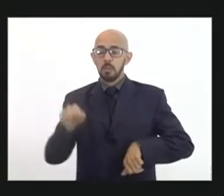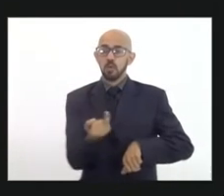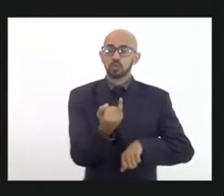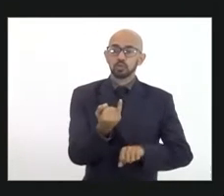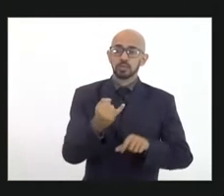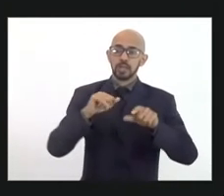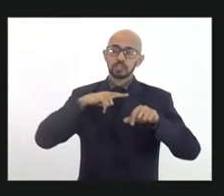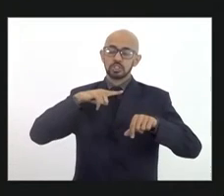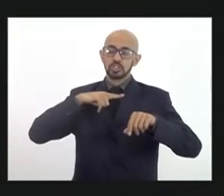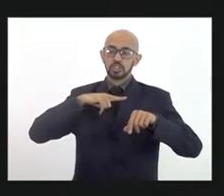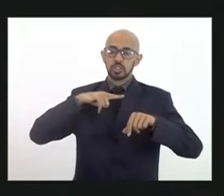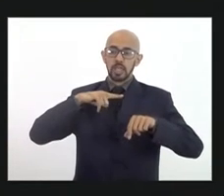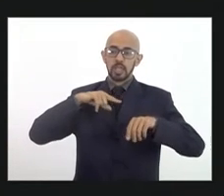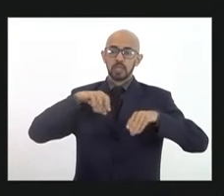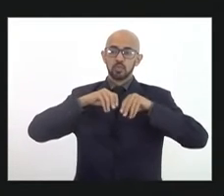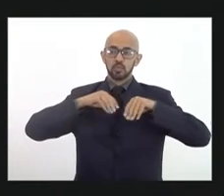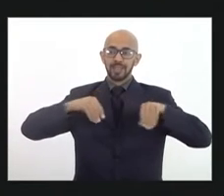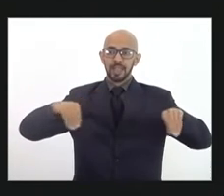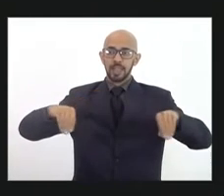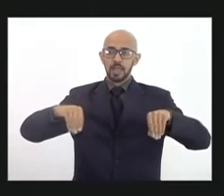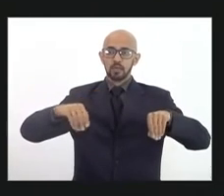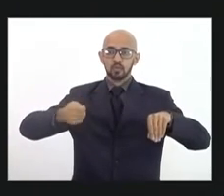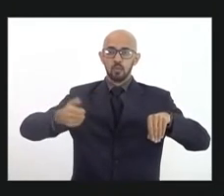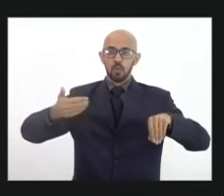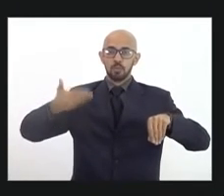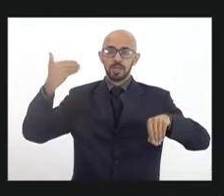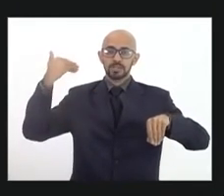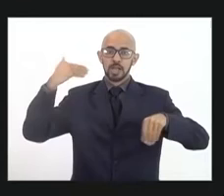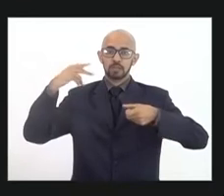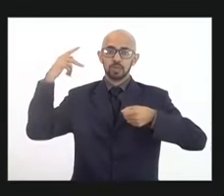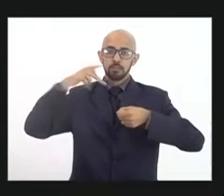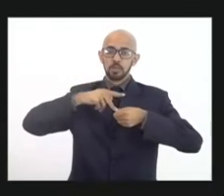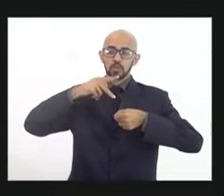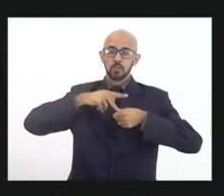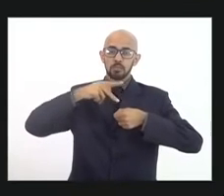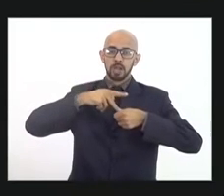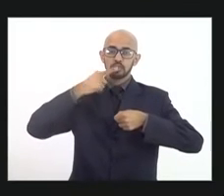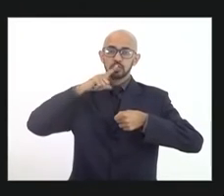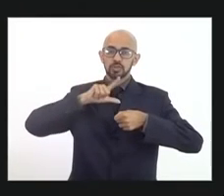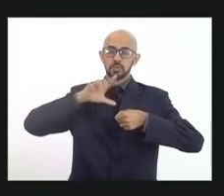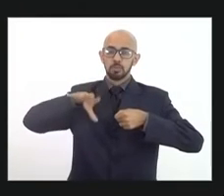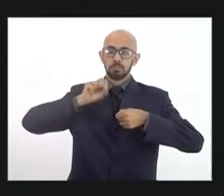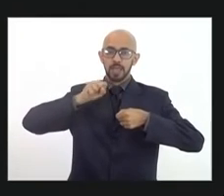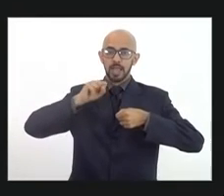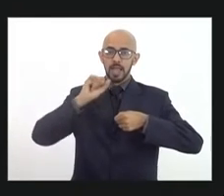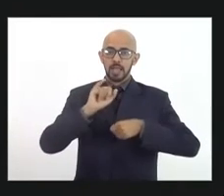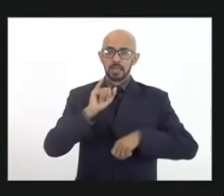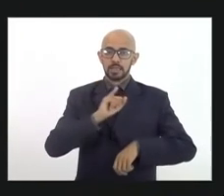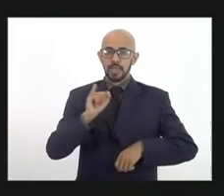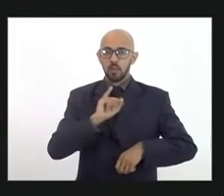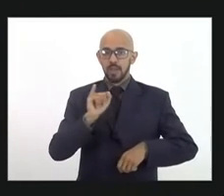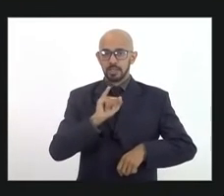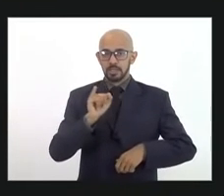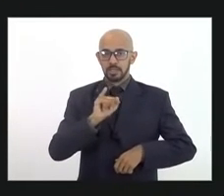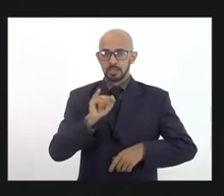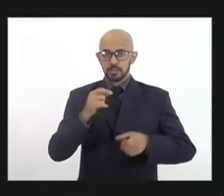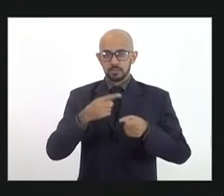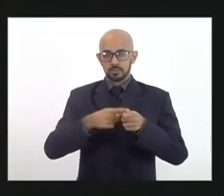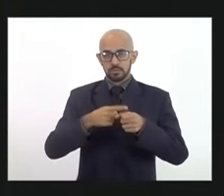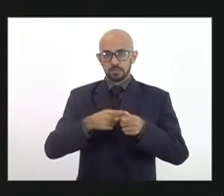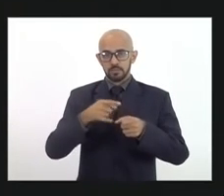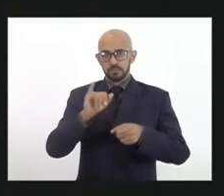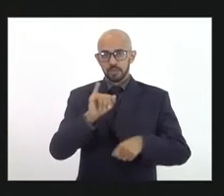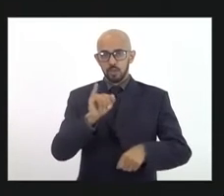de um terreno que recentemente a Petrobras reintegrou posse ali em Itaguaí. Ali pode ser um tremendo distrito